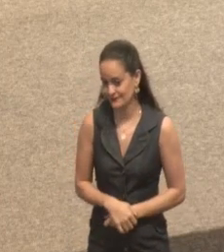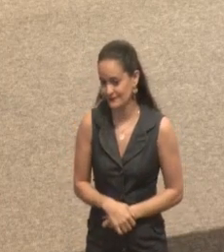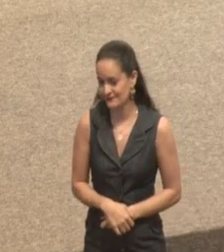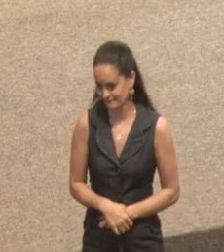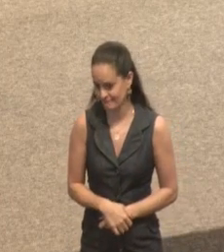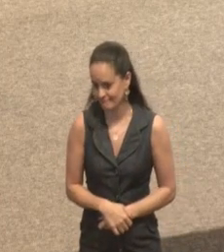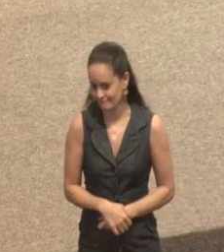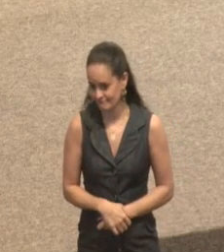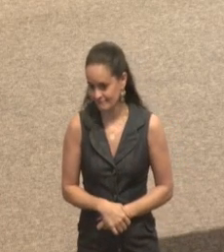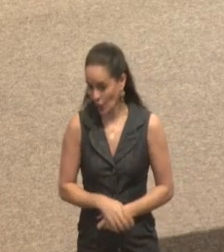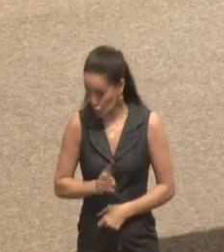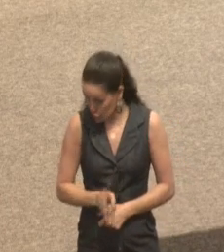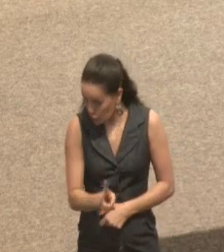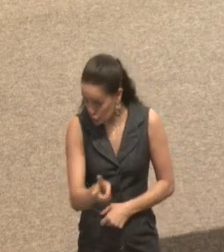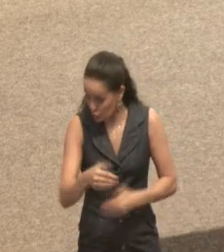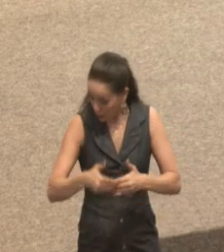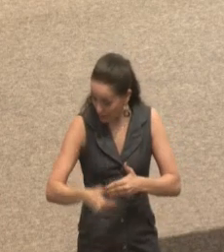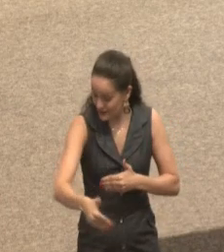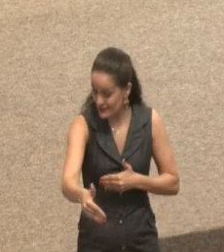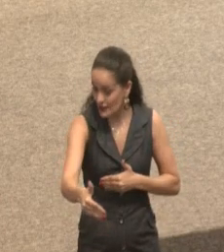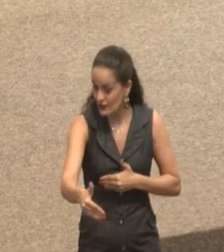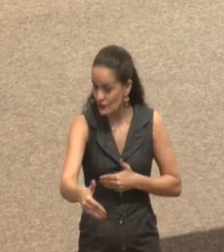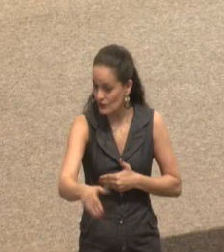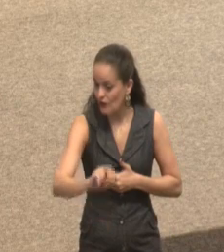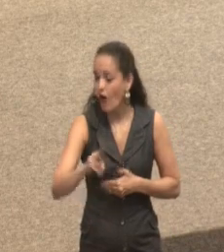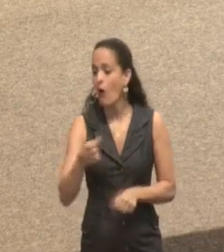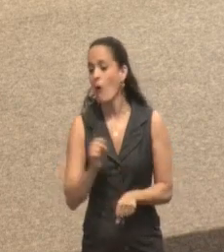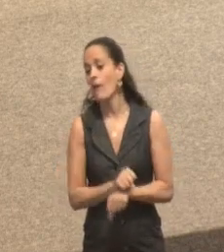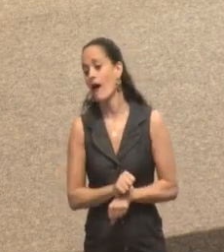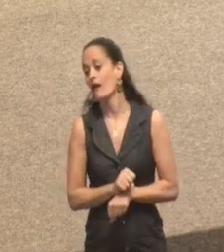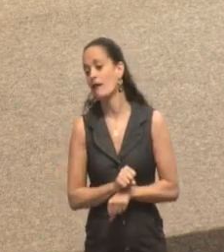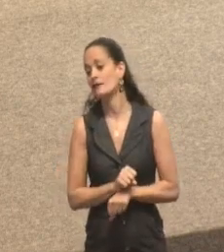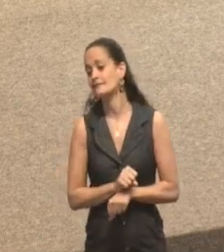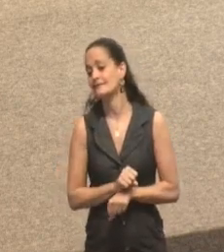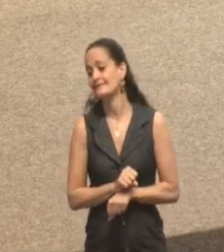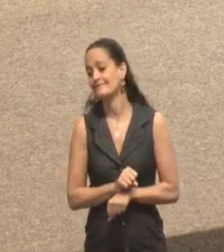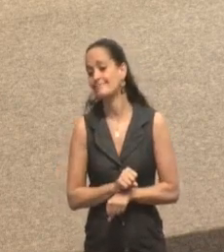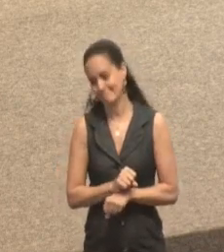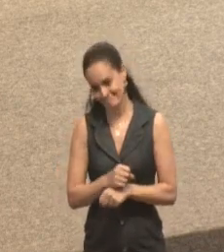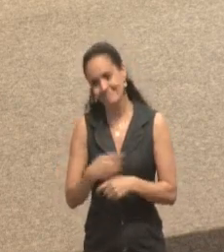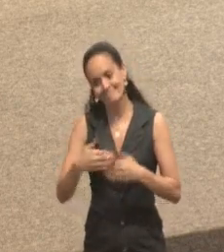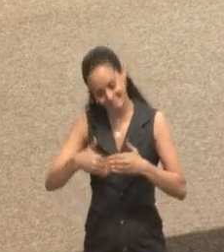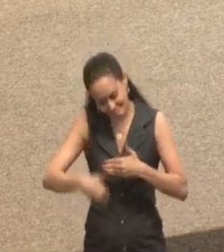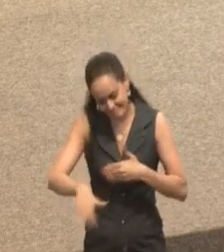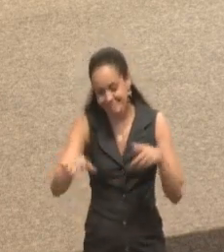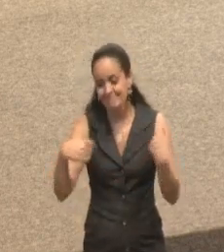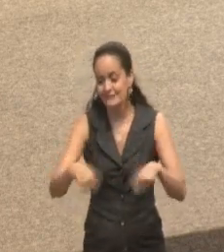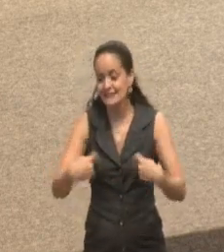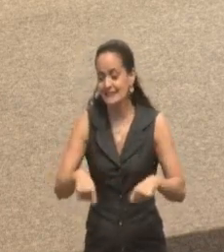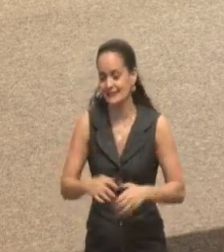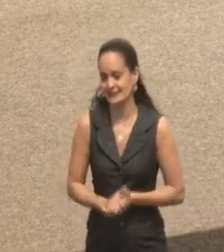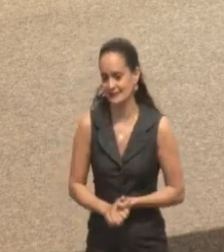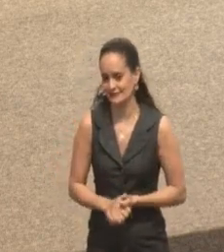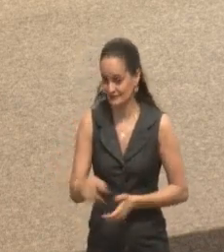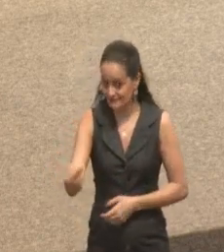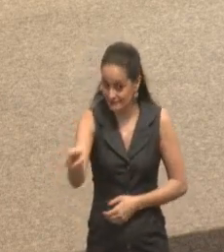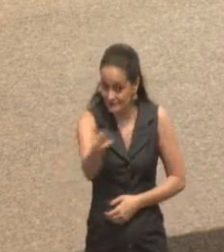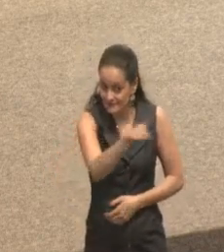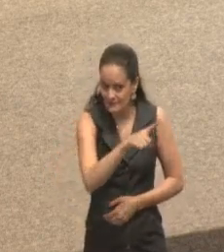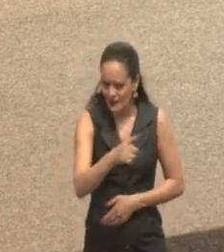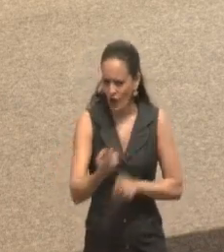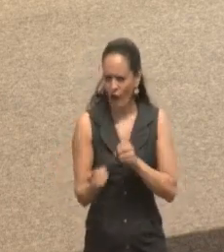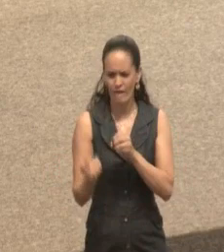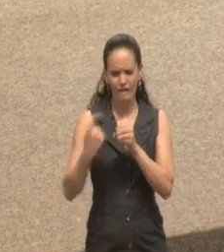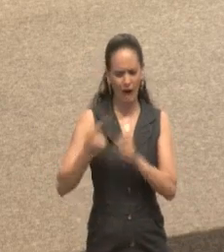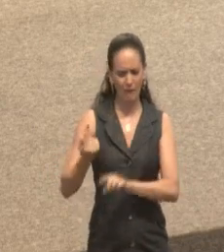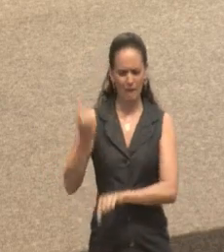A gente continua avançando nessa história. Amém? Se depender dos irmãos, a gente recua